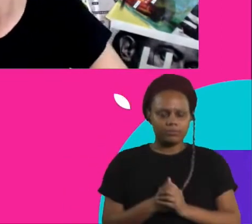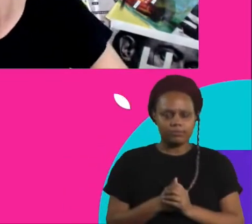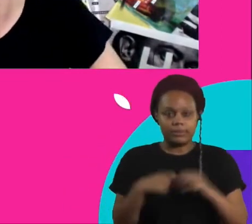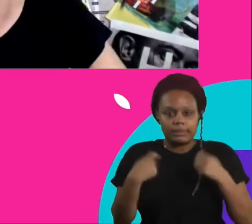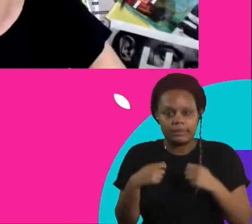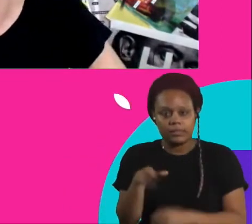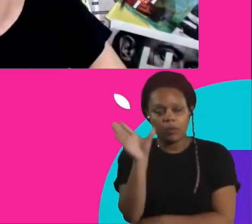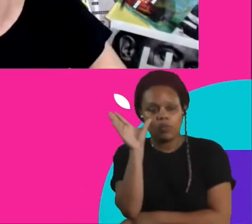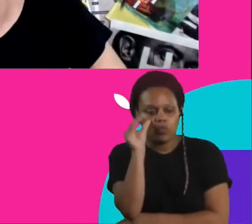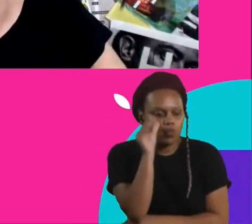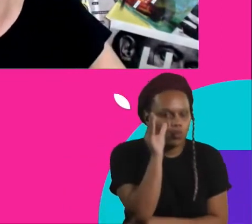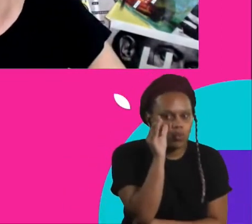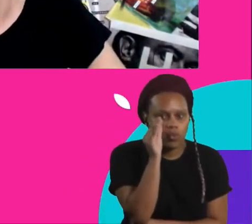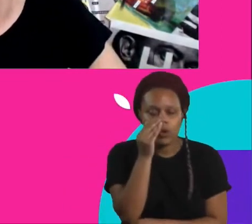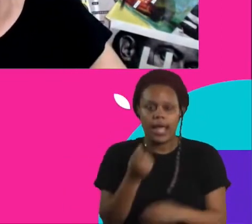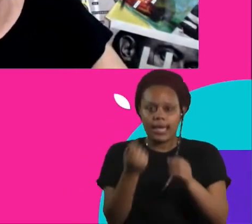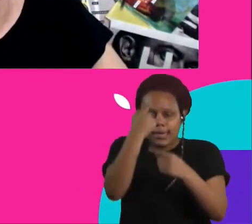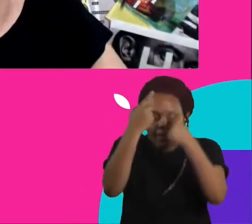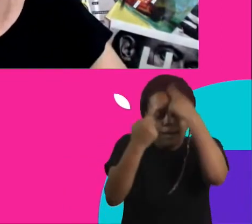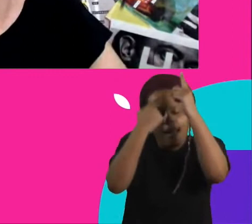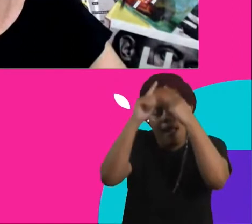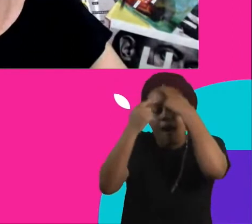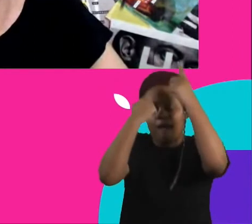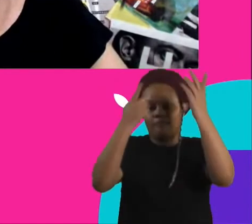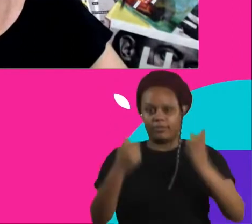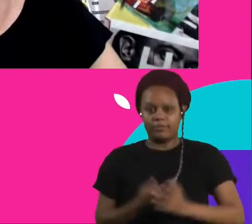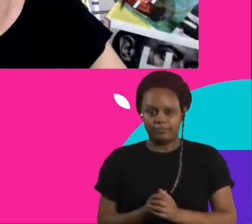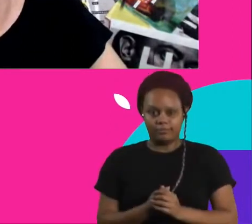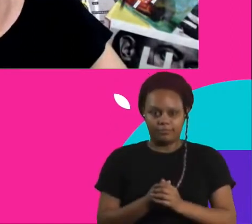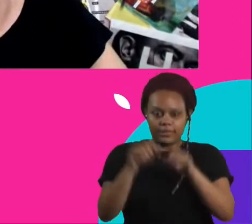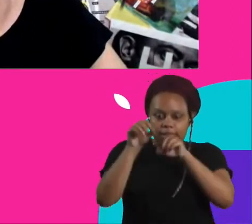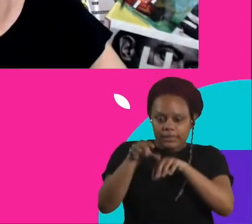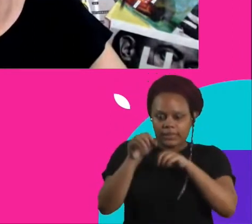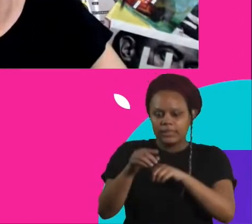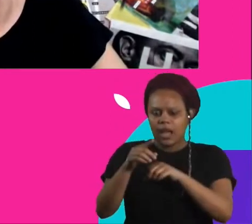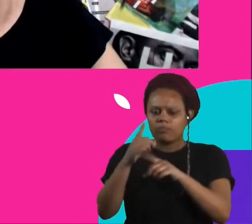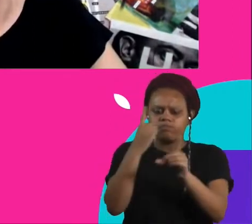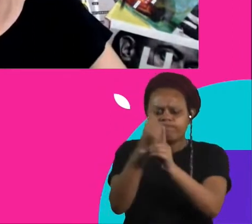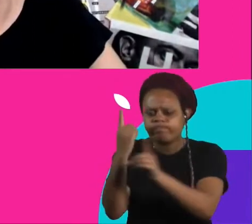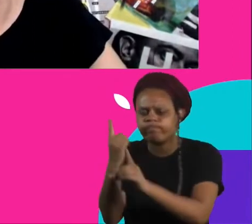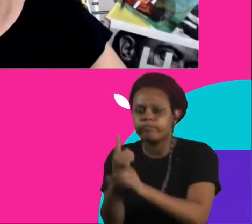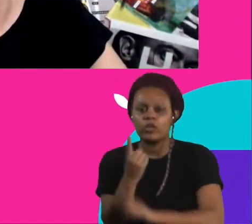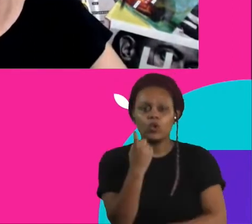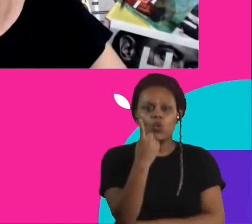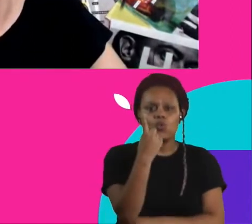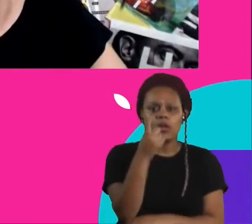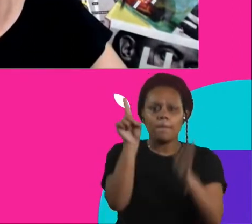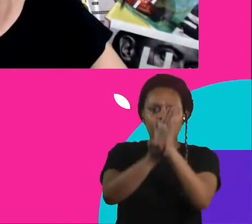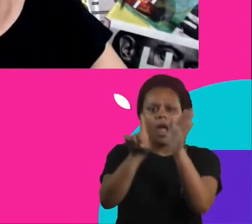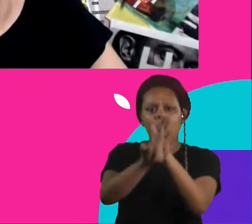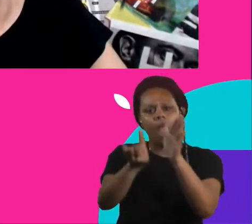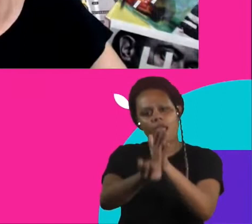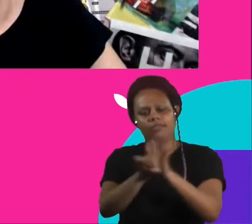da criatividade, ensinar as pessoas a descobrir sozinhas, a perguntar, a terem